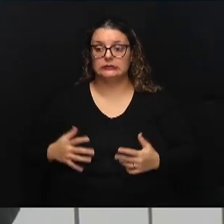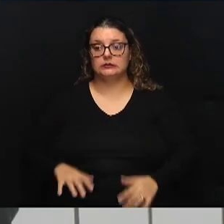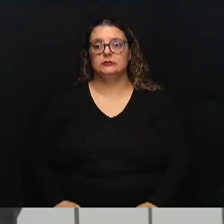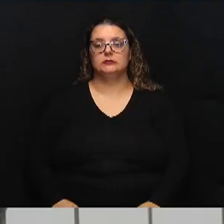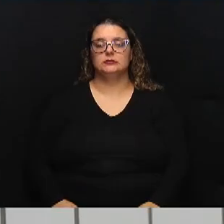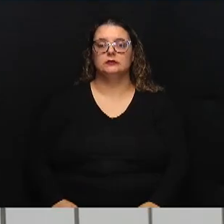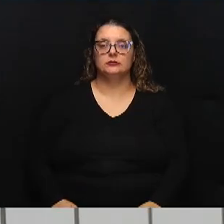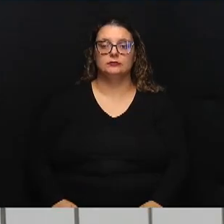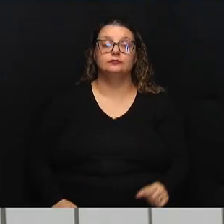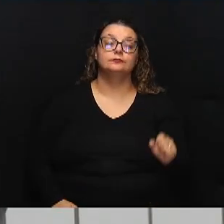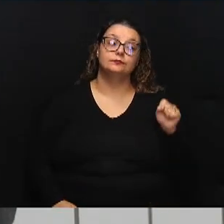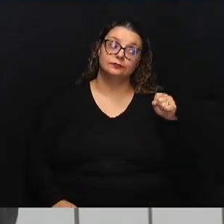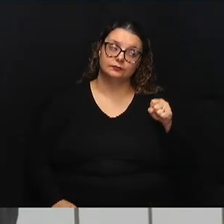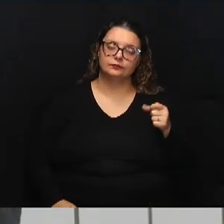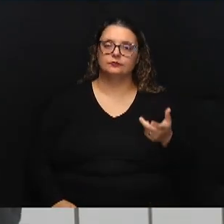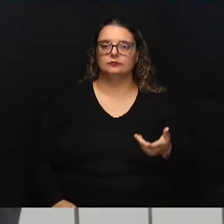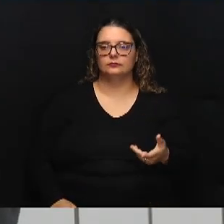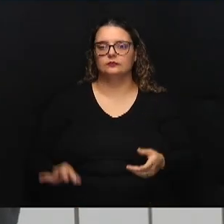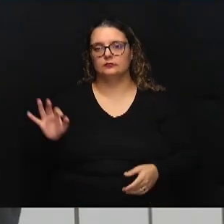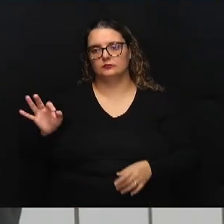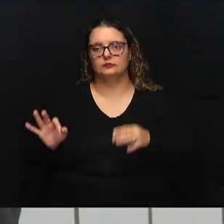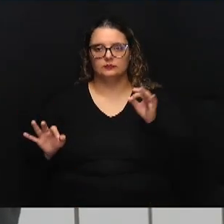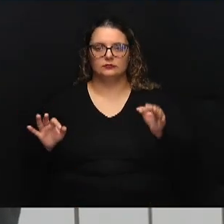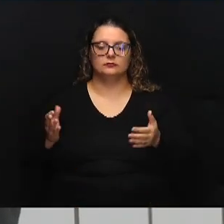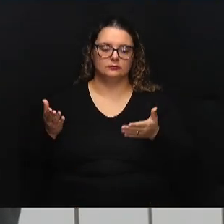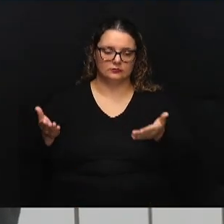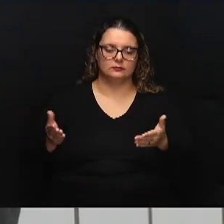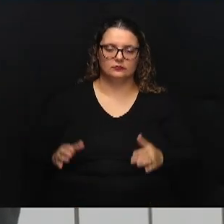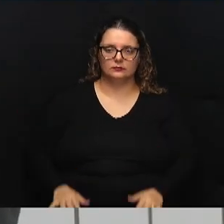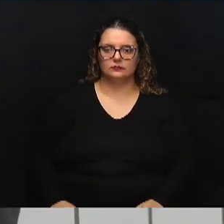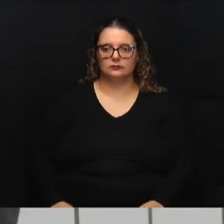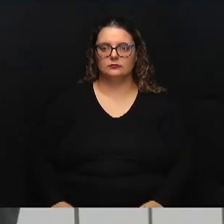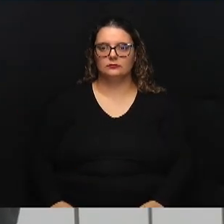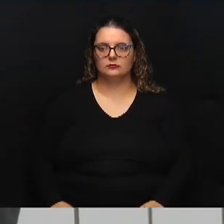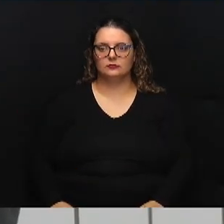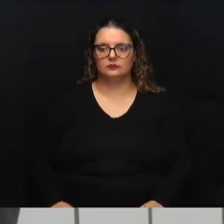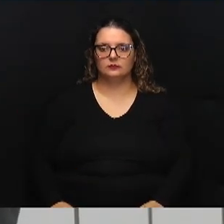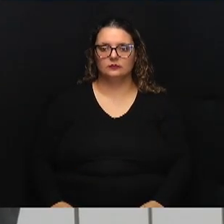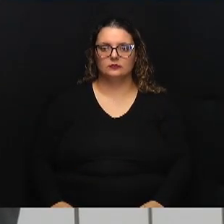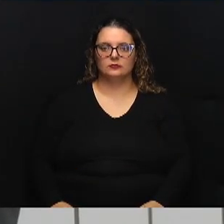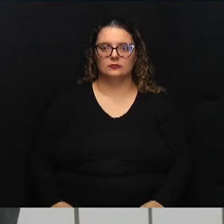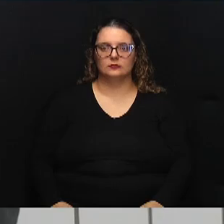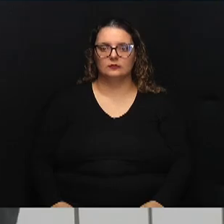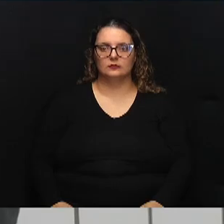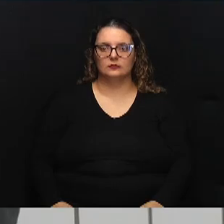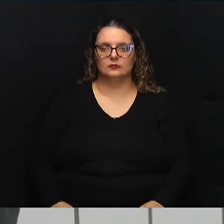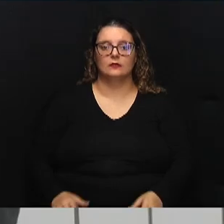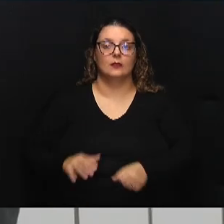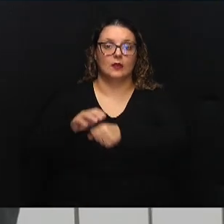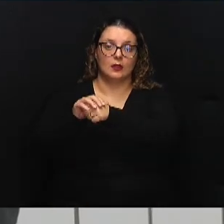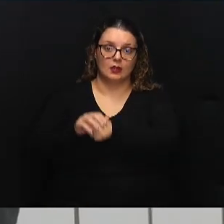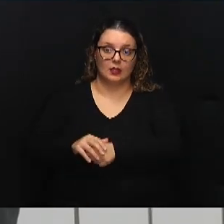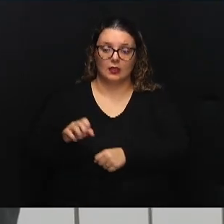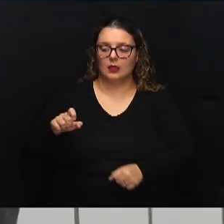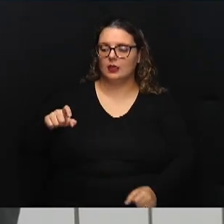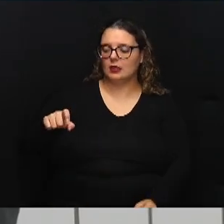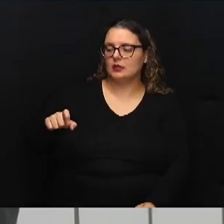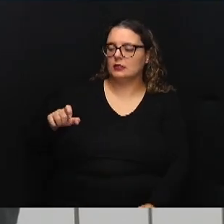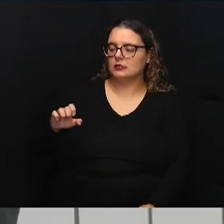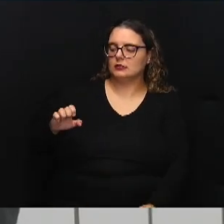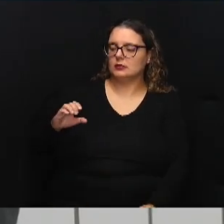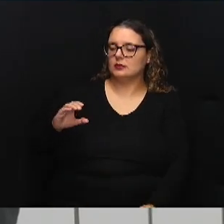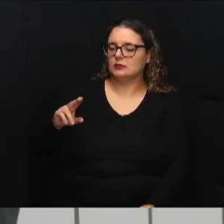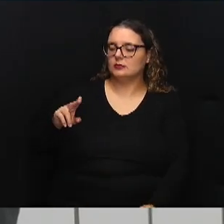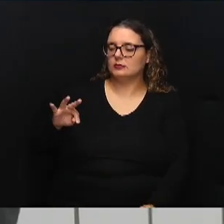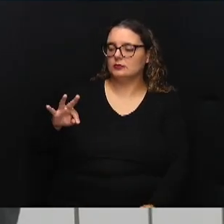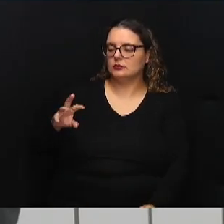E guardando as devidas proporções, né, a pressão que esse executivo sente também é